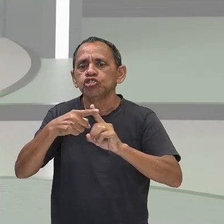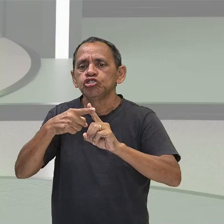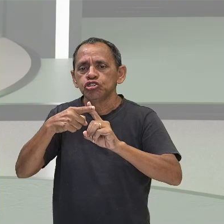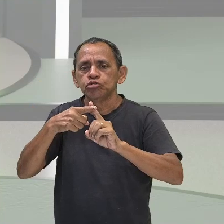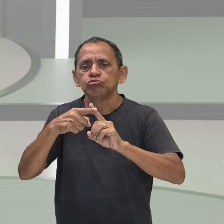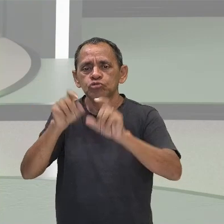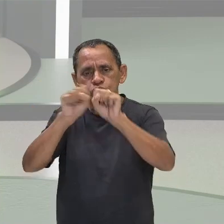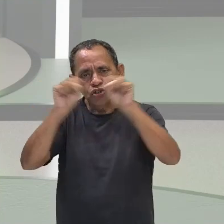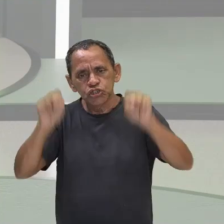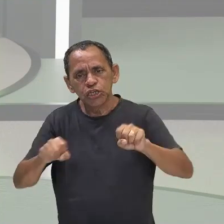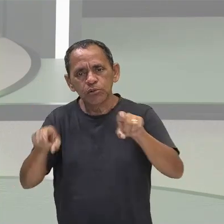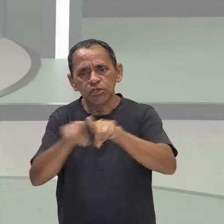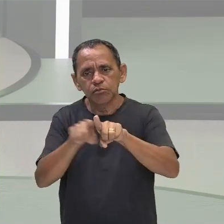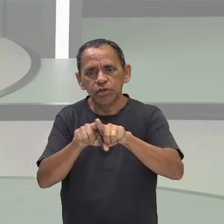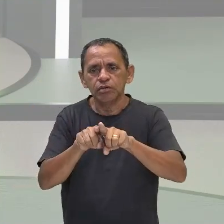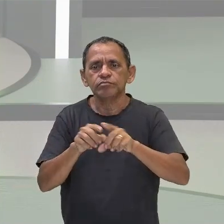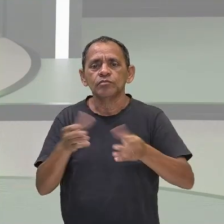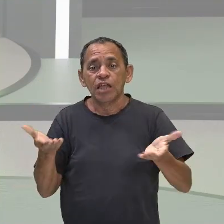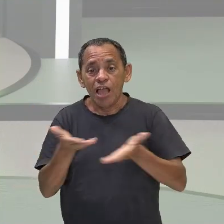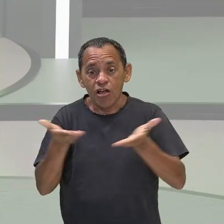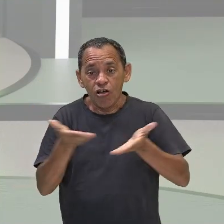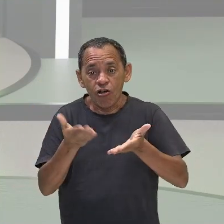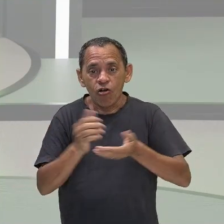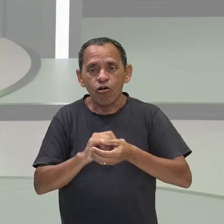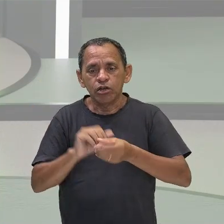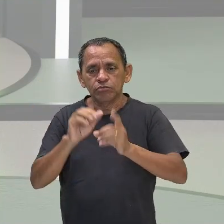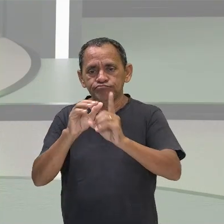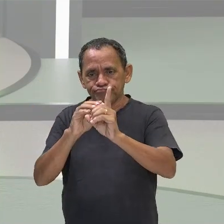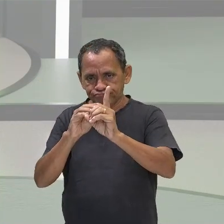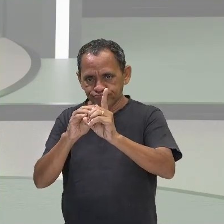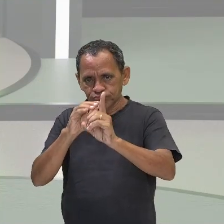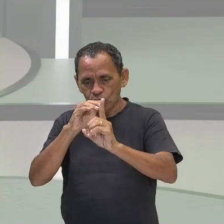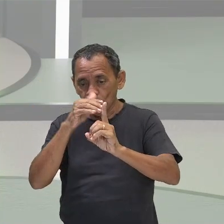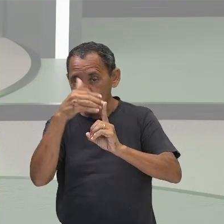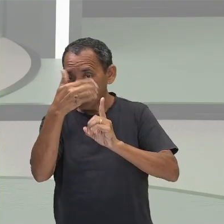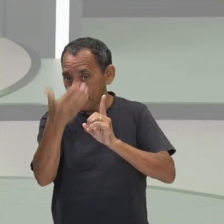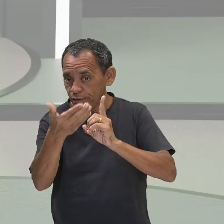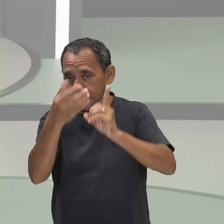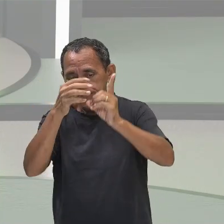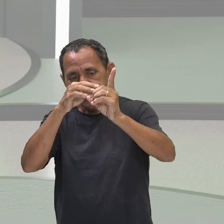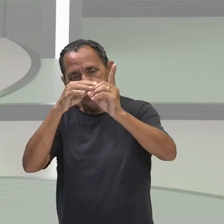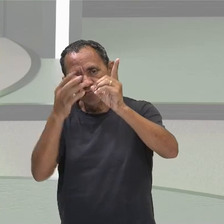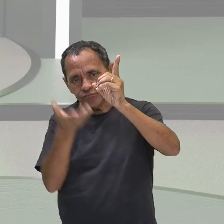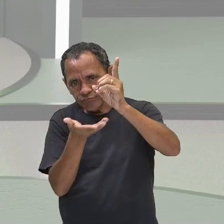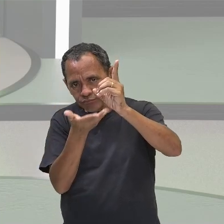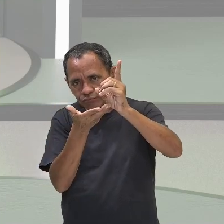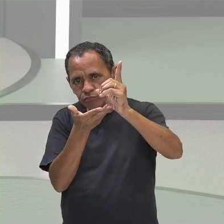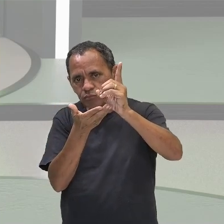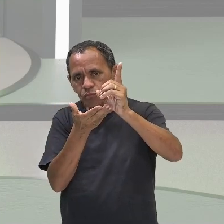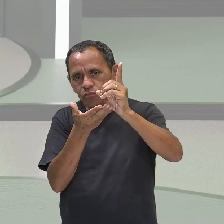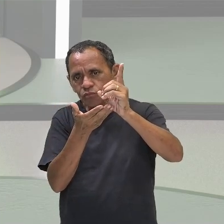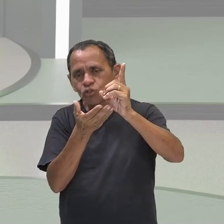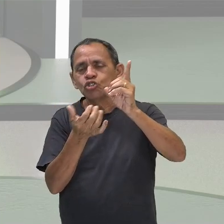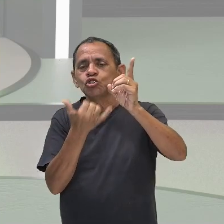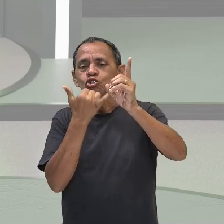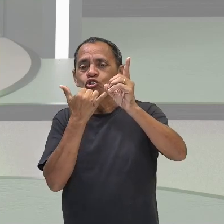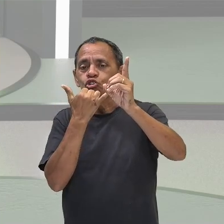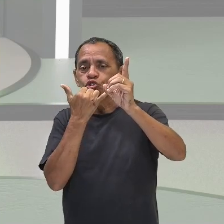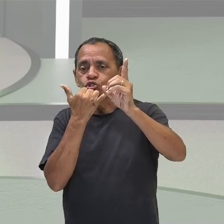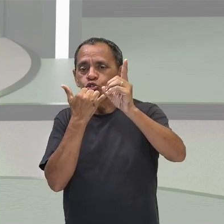tá? Então nós vamos agora à parte externa, vejam. Desculpa, os órgãos